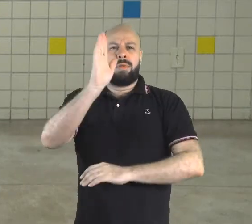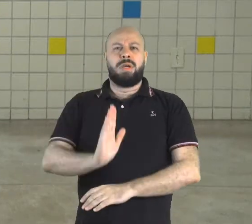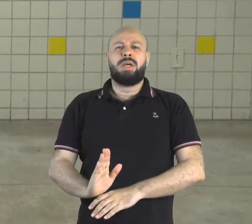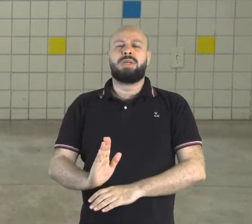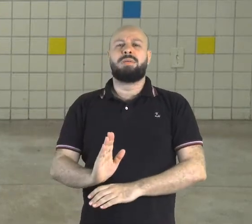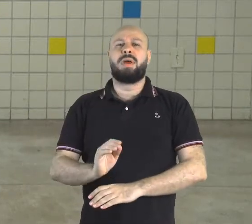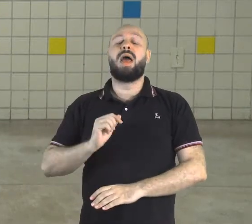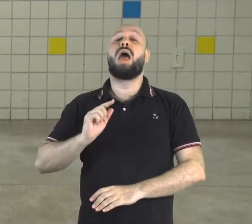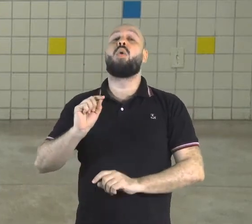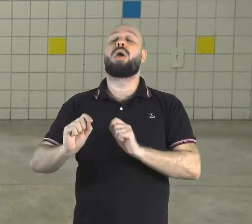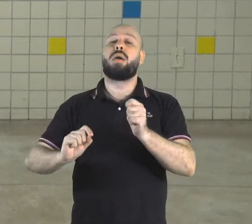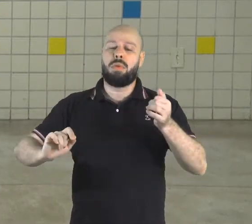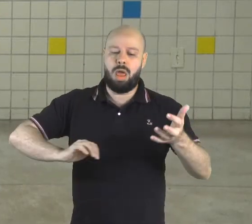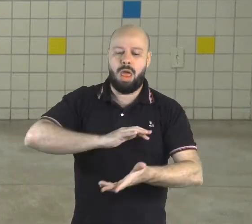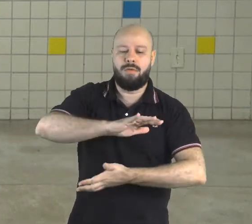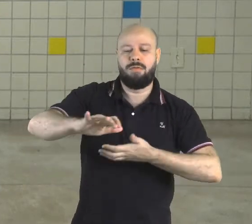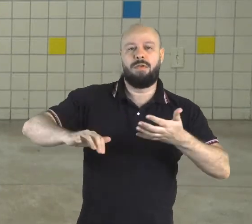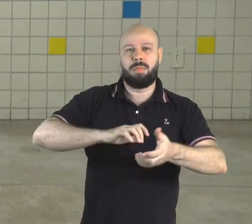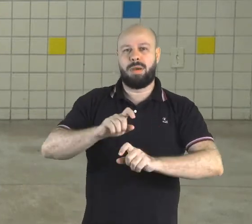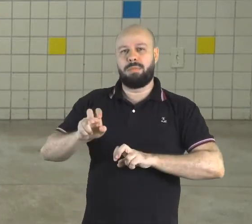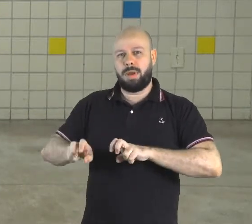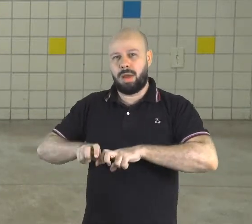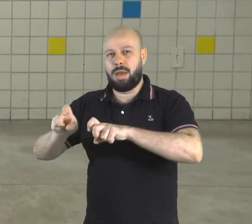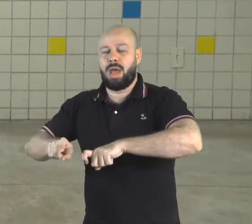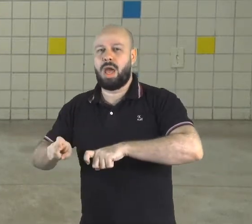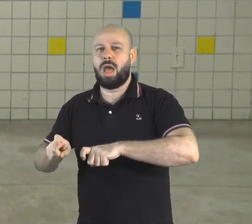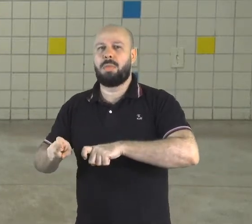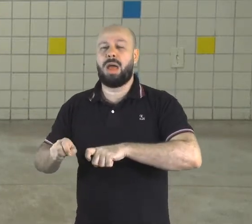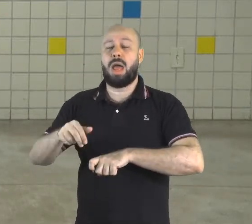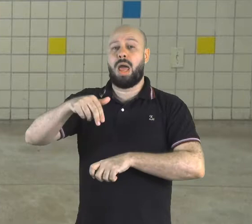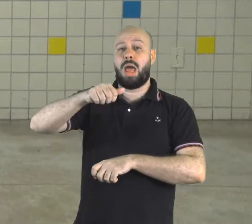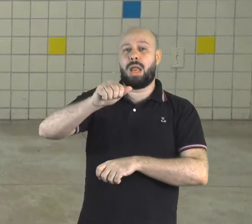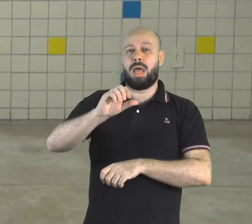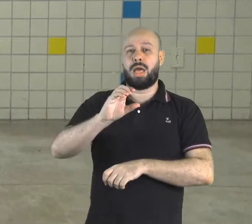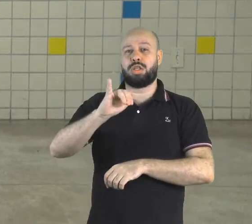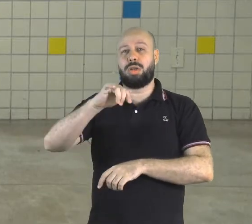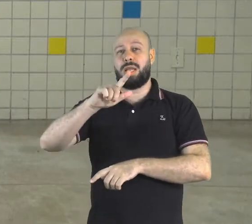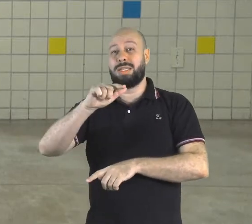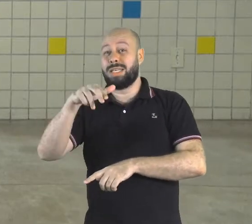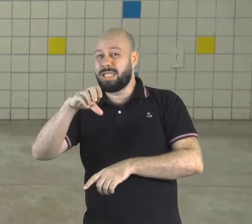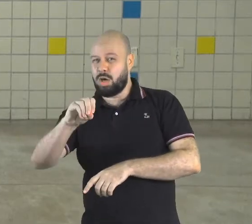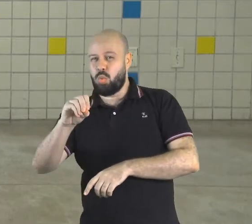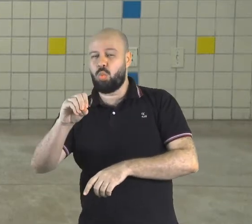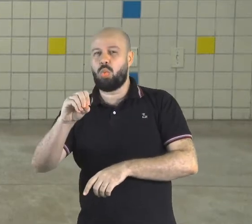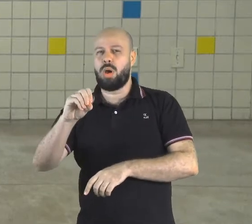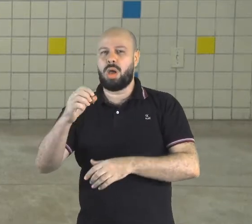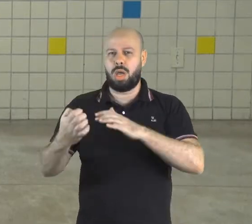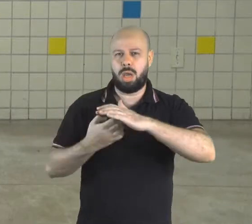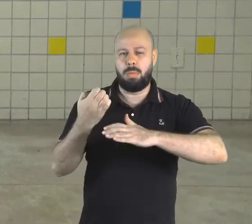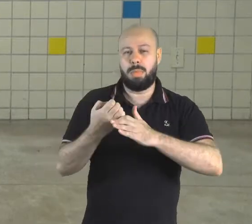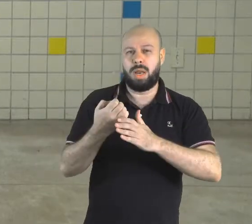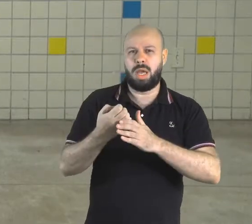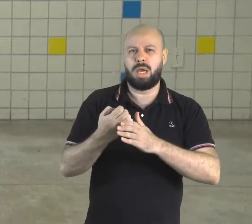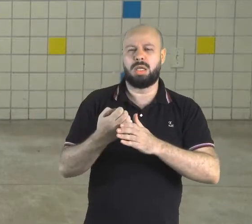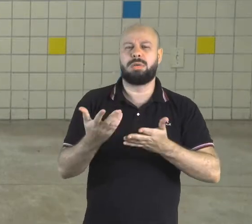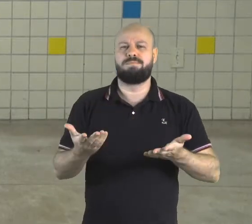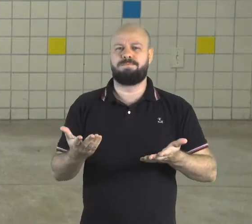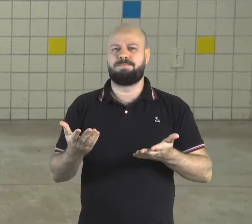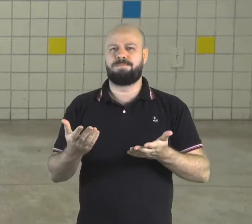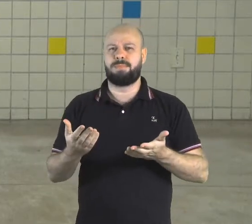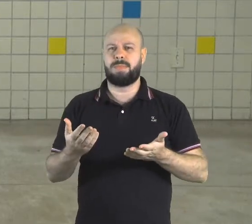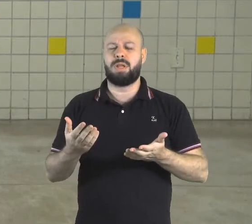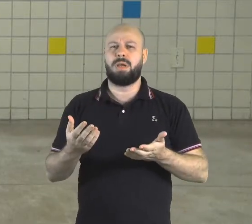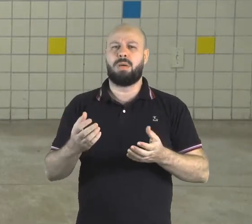a reforma agrária, a nacionalização de empresas, era modificar